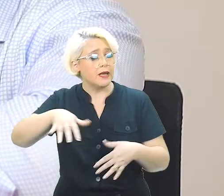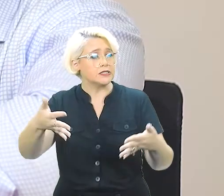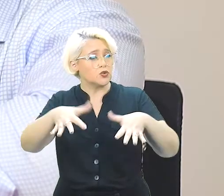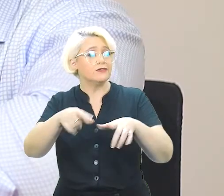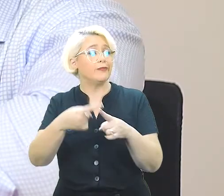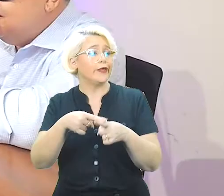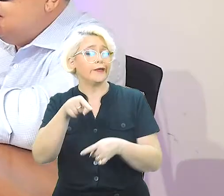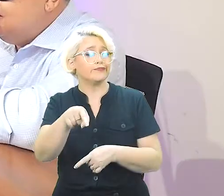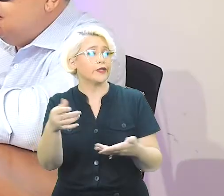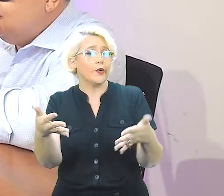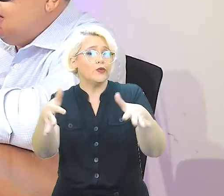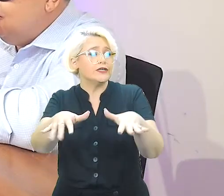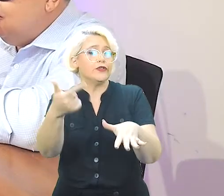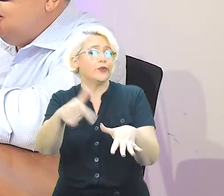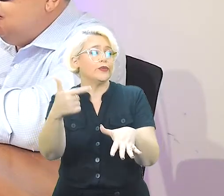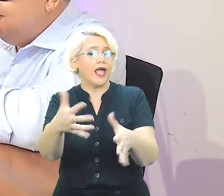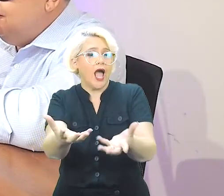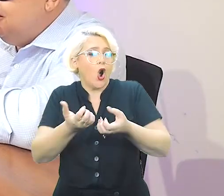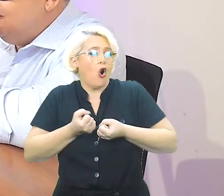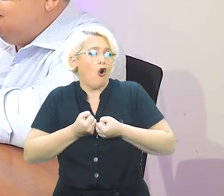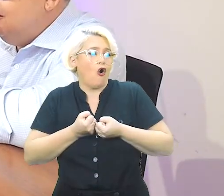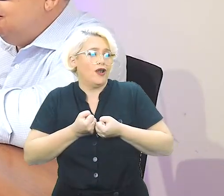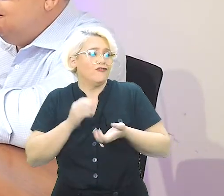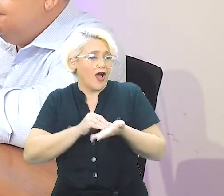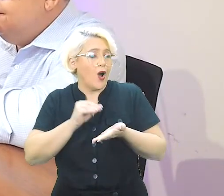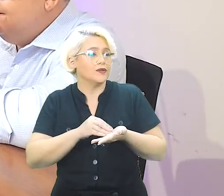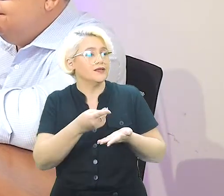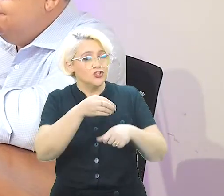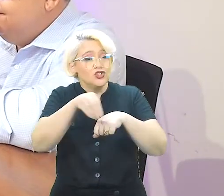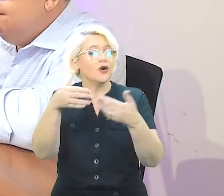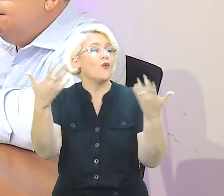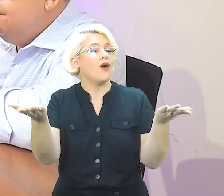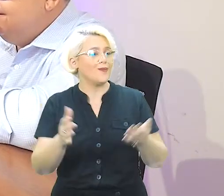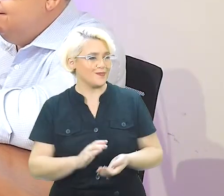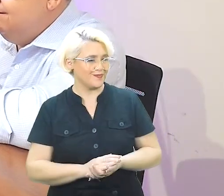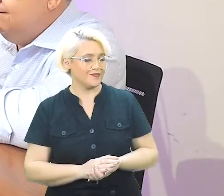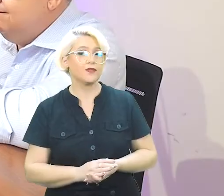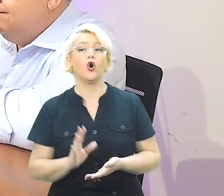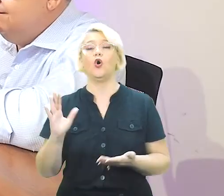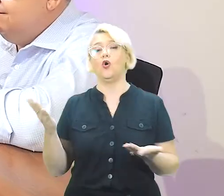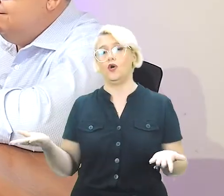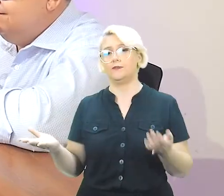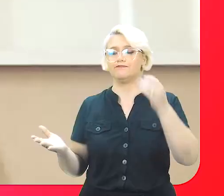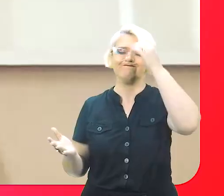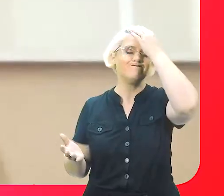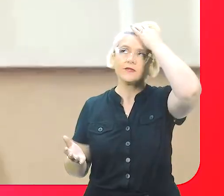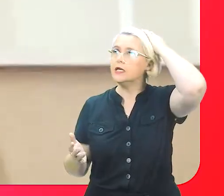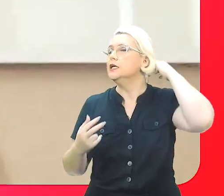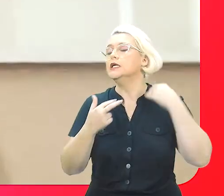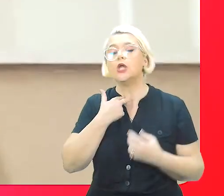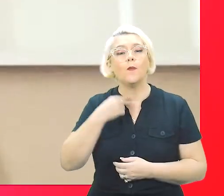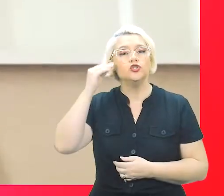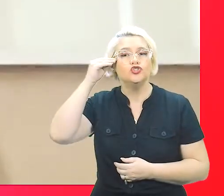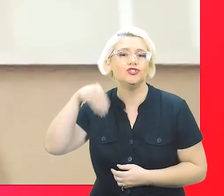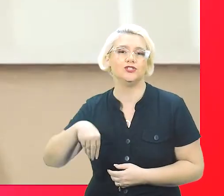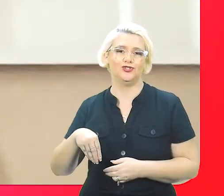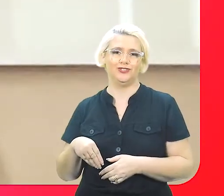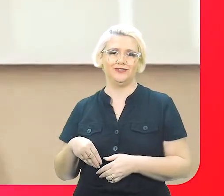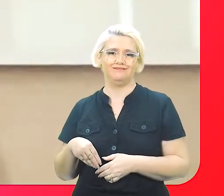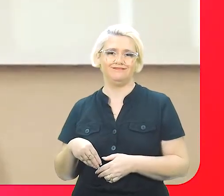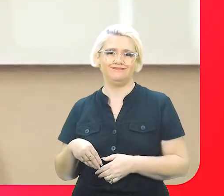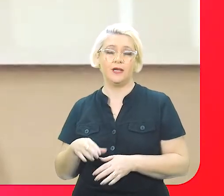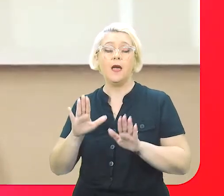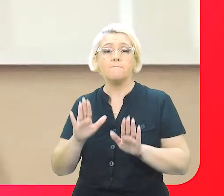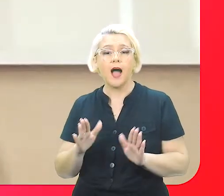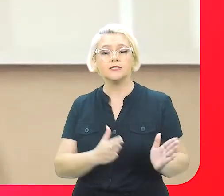esses espaços muitas vezes não os acolhem como deveria acolher? Olha, que não esmoreçam, mas